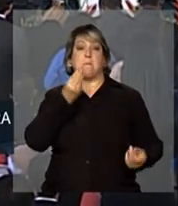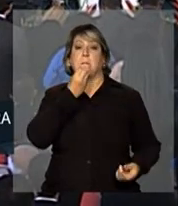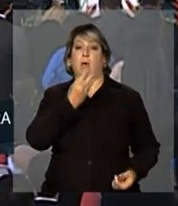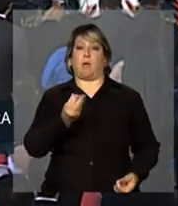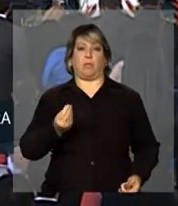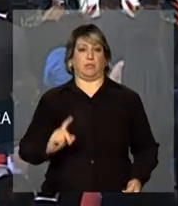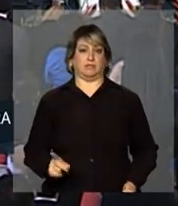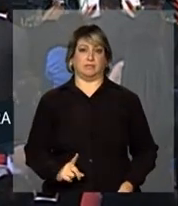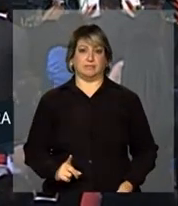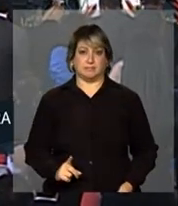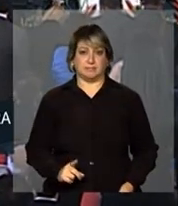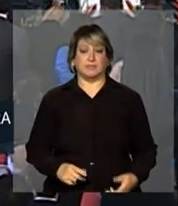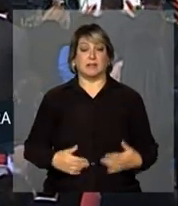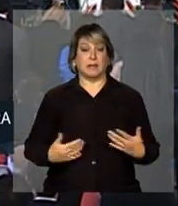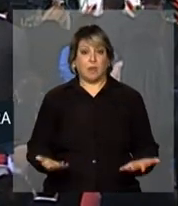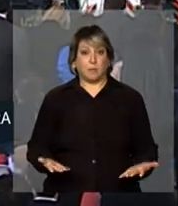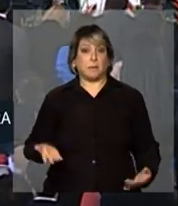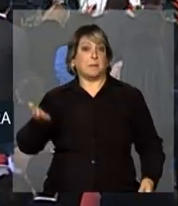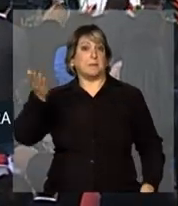No passado,